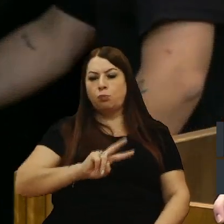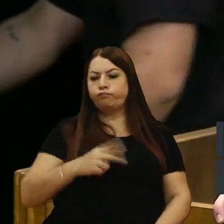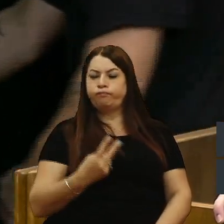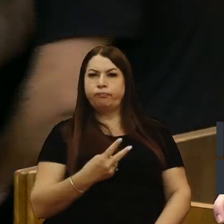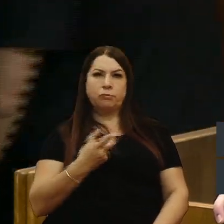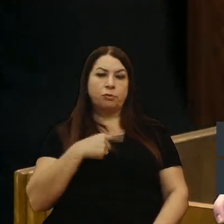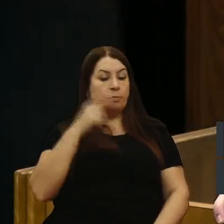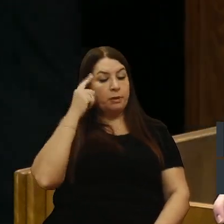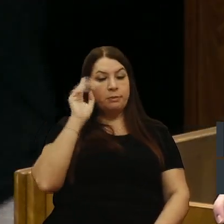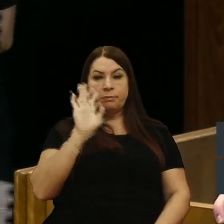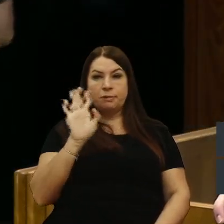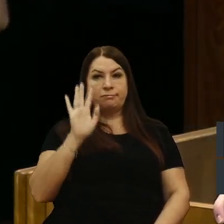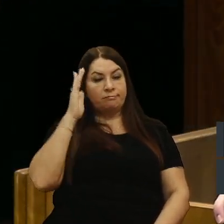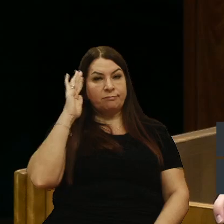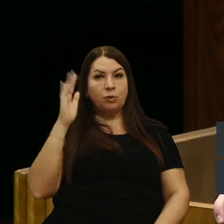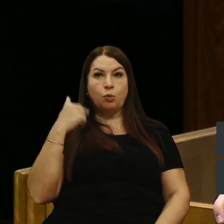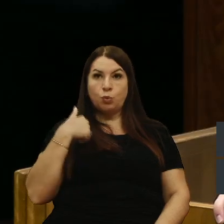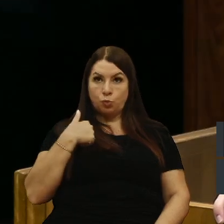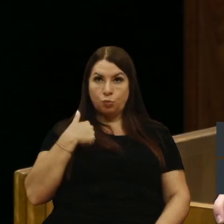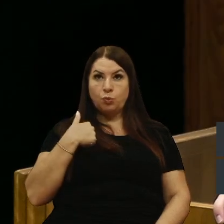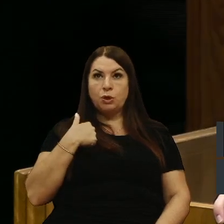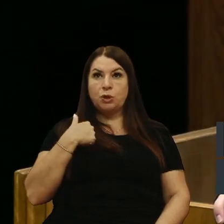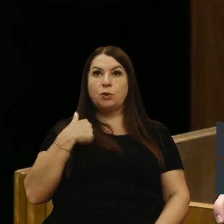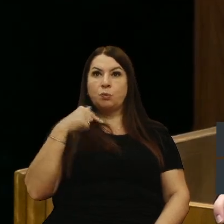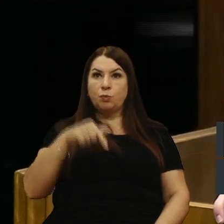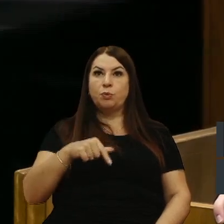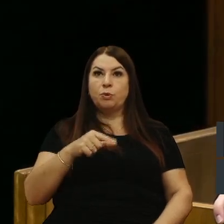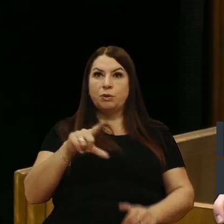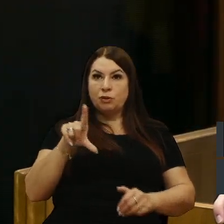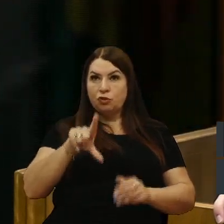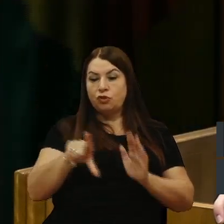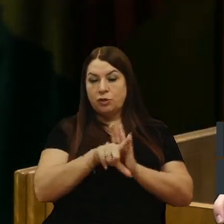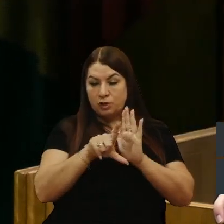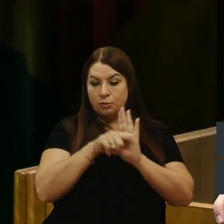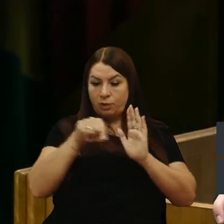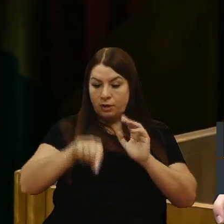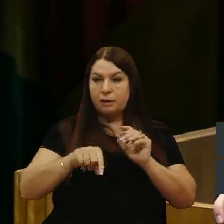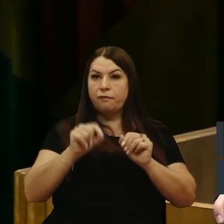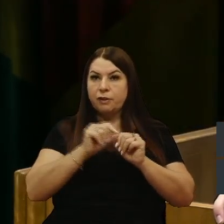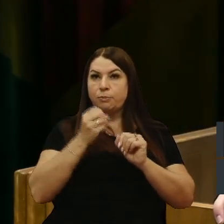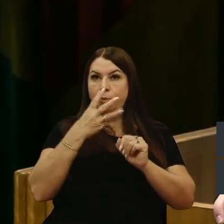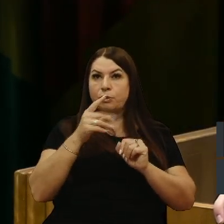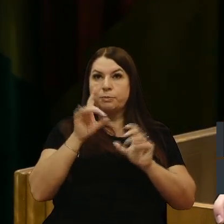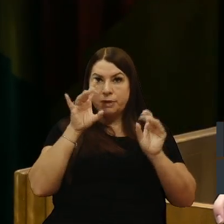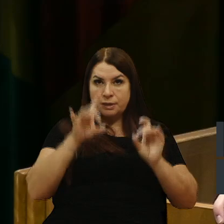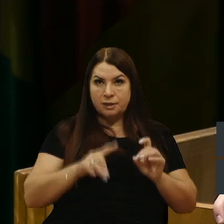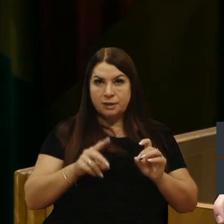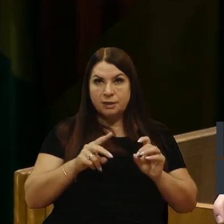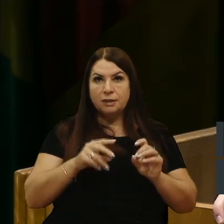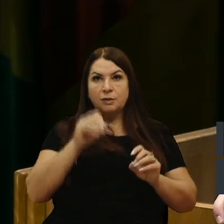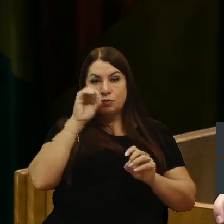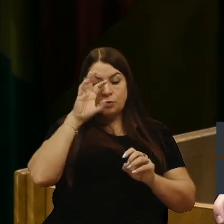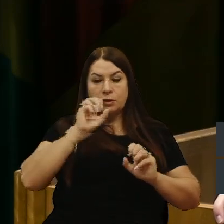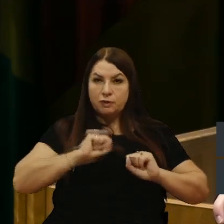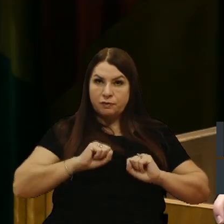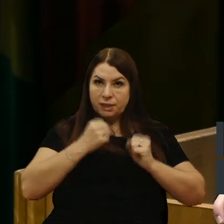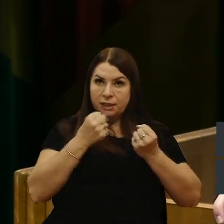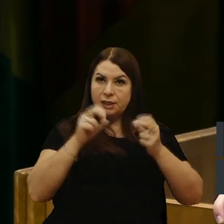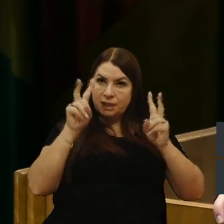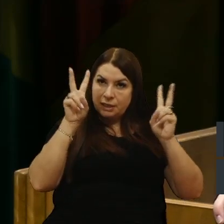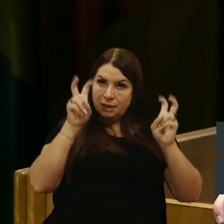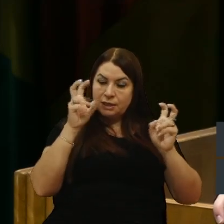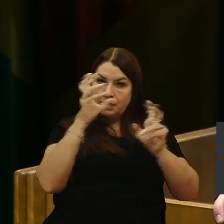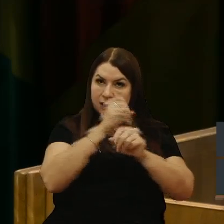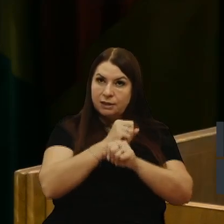podemos prever. Agora, quando eu legislo sempre para o bom. E convido a todos, em especial o senhor, vereador Lisandro Fiuza, que é um defensor da causa